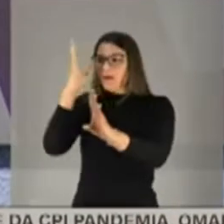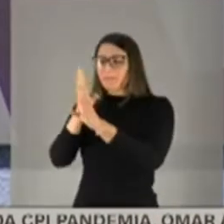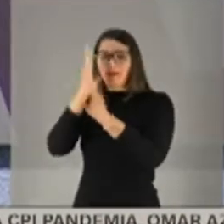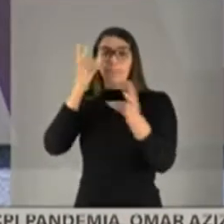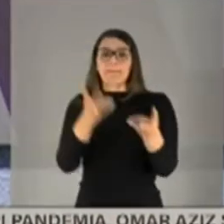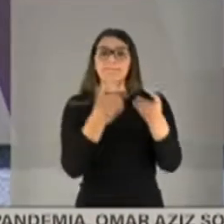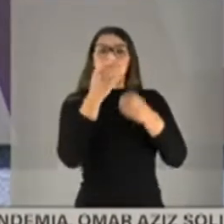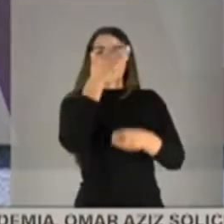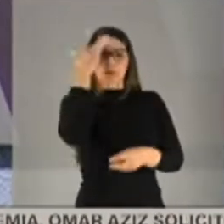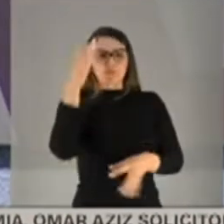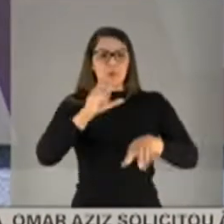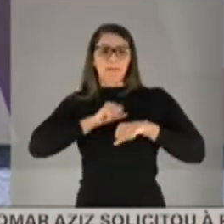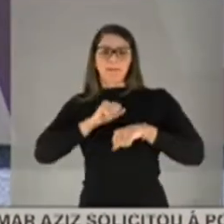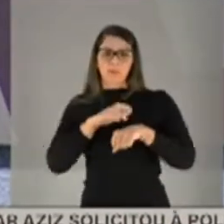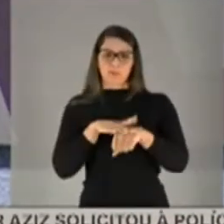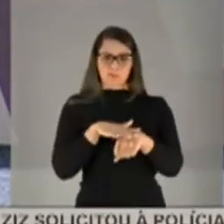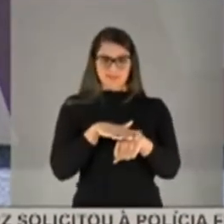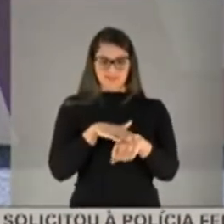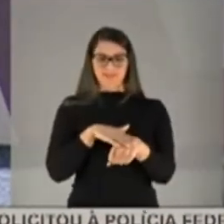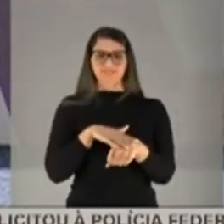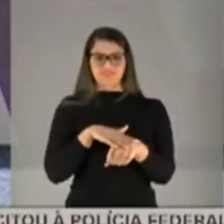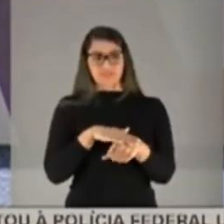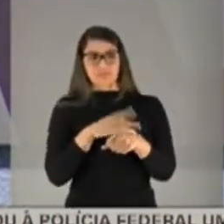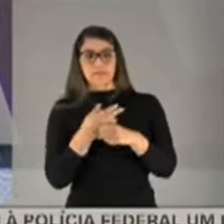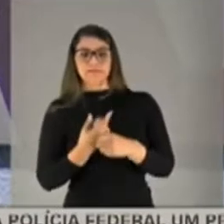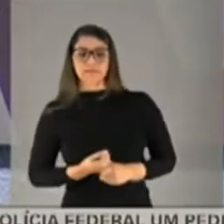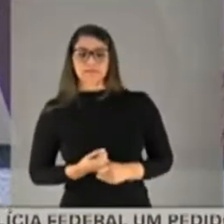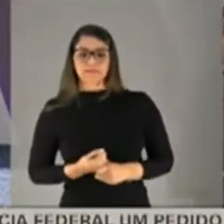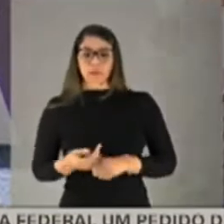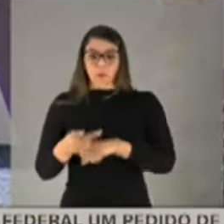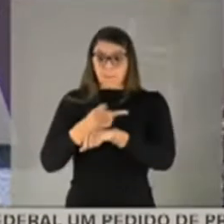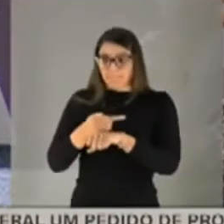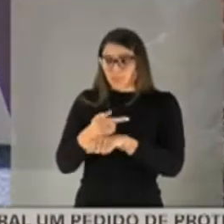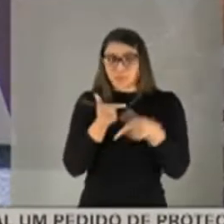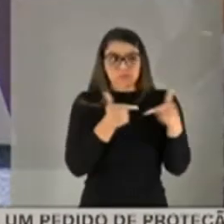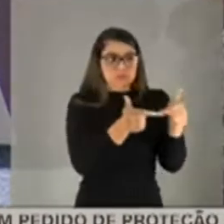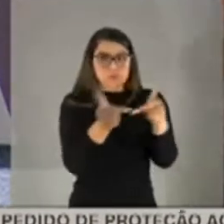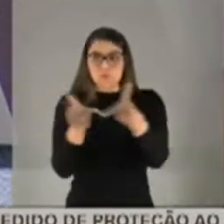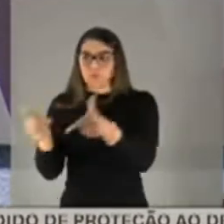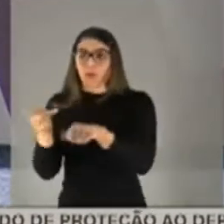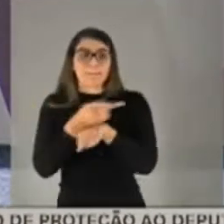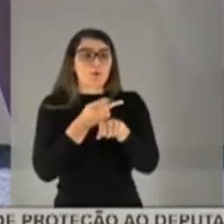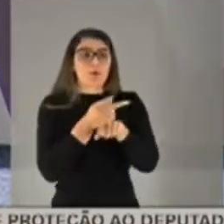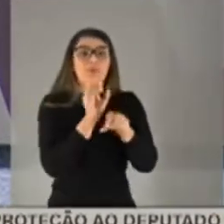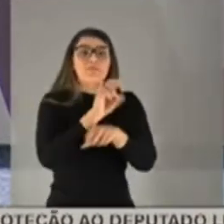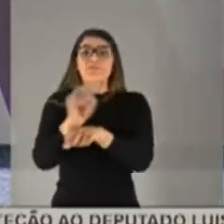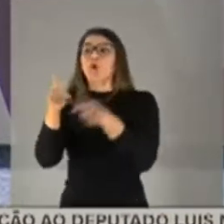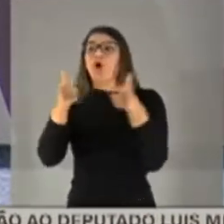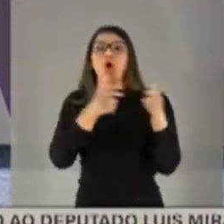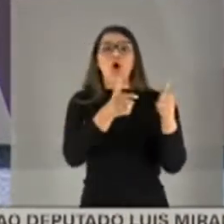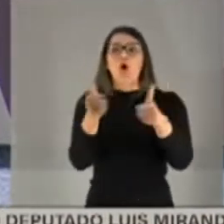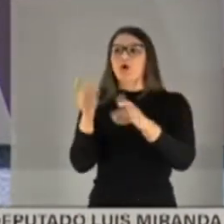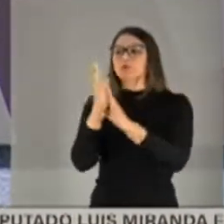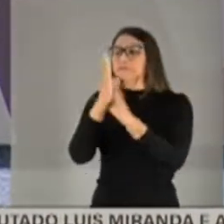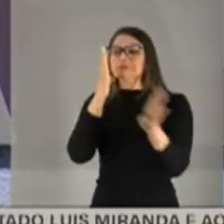daquelas pessoas que estão infectadas, não é? A gente fazendo busca ativa, procurando, o vírus está em algum lugar, a gente tem que ir atrás, tem que